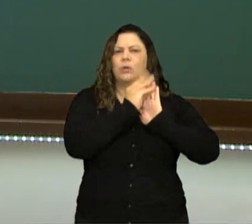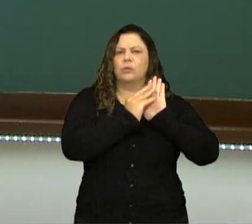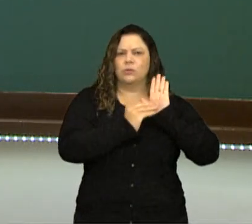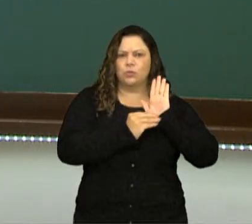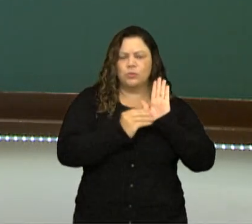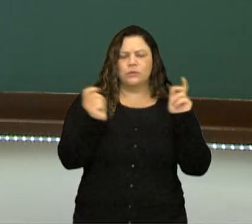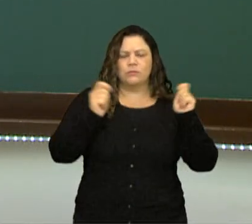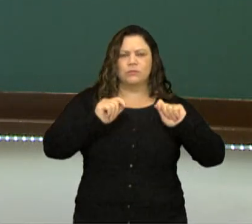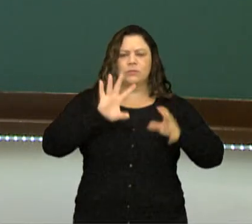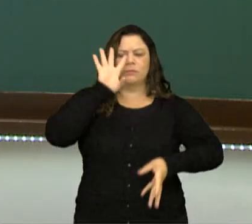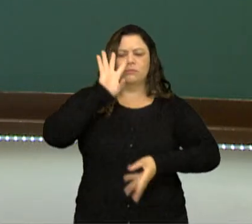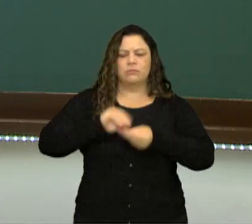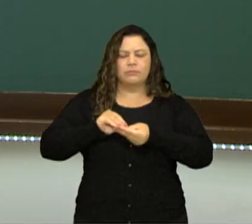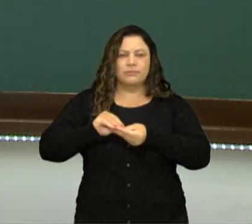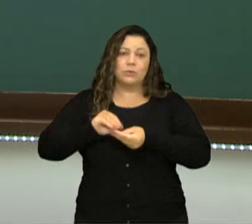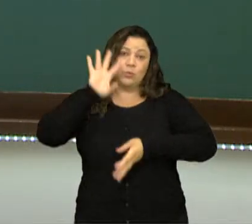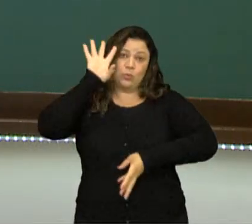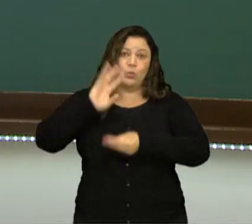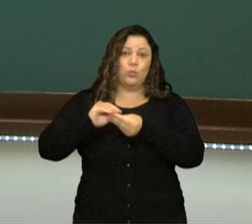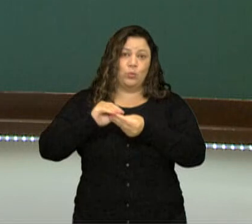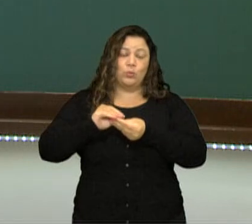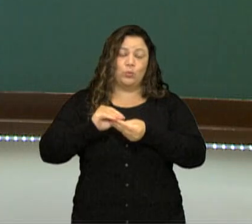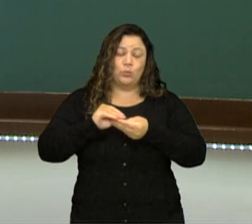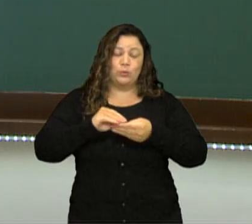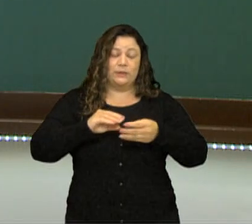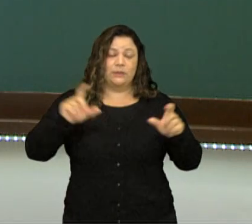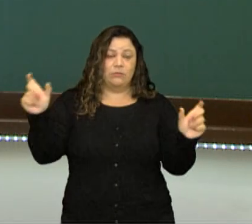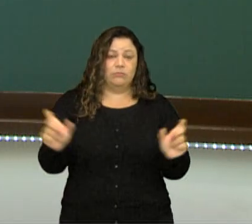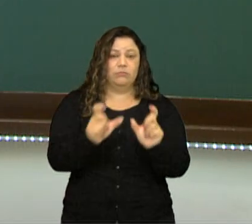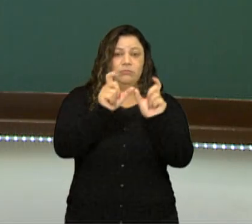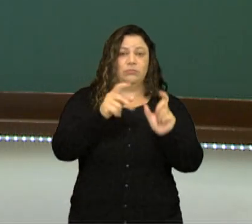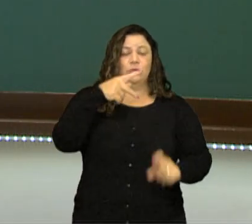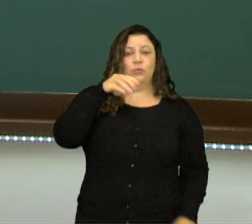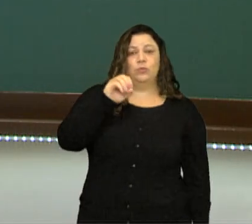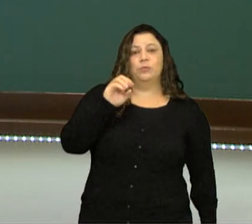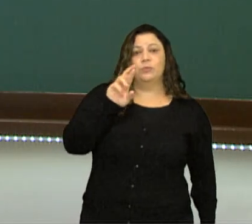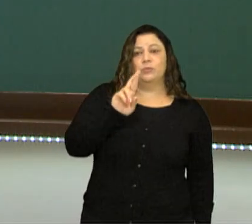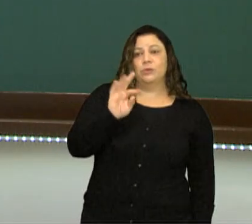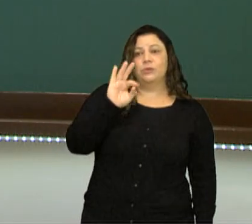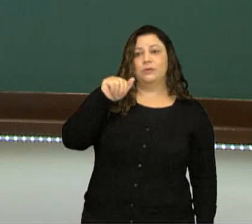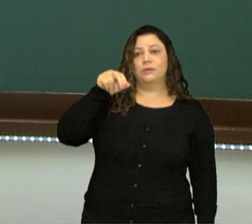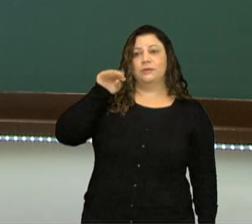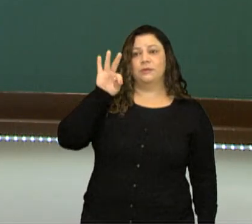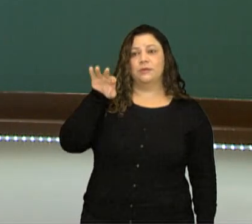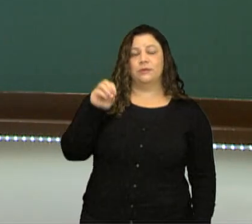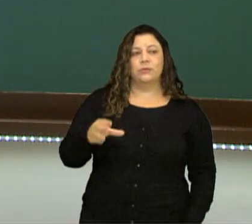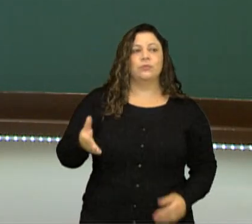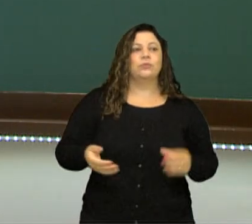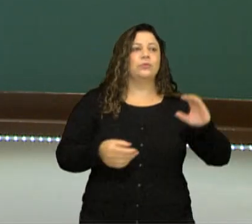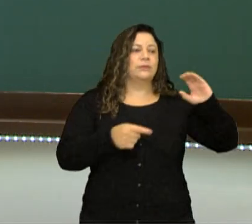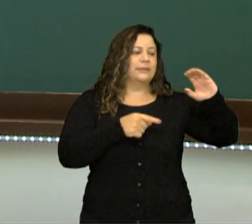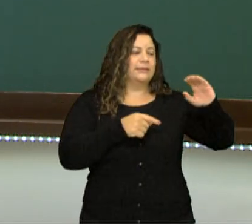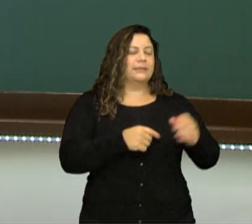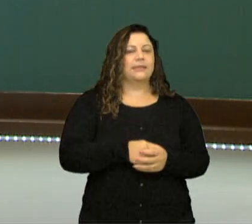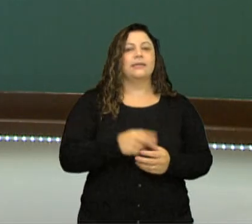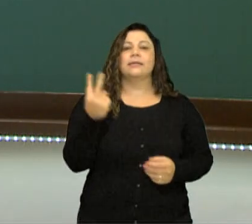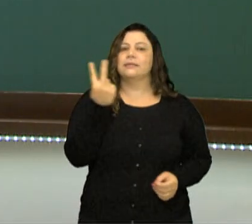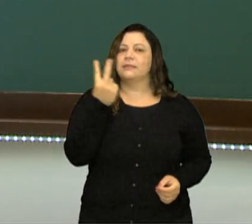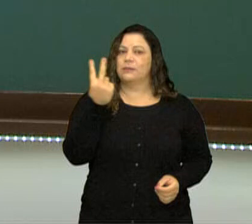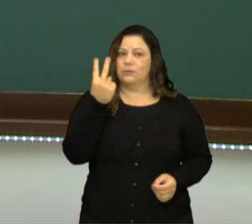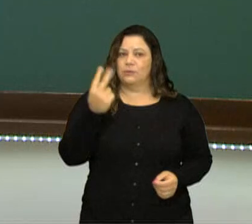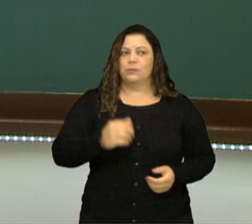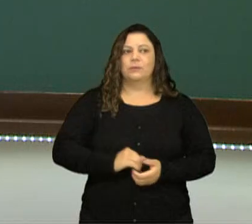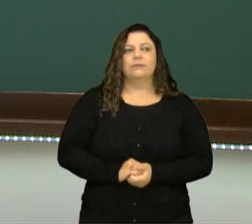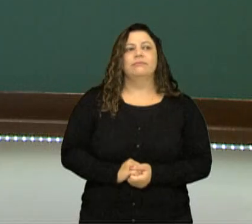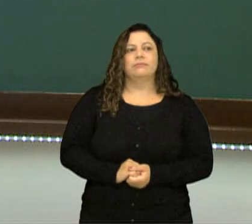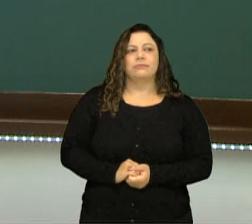oração conclusiva, estabelecida pela conjunção portanto. Letra C, nós temos duas